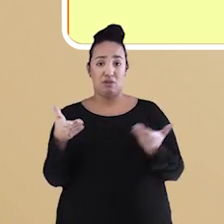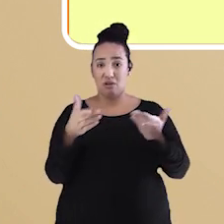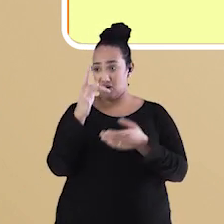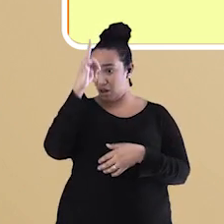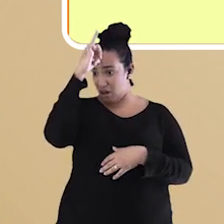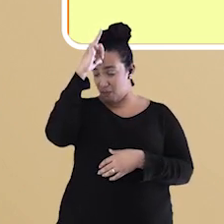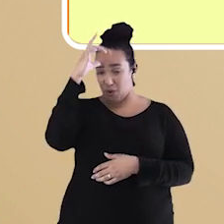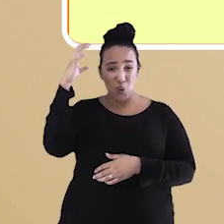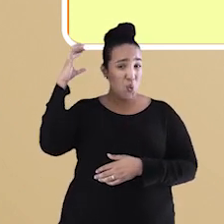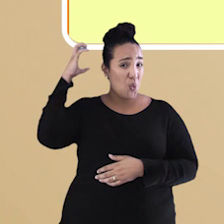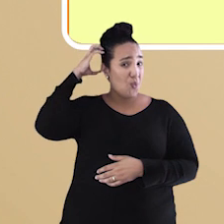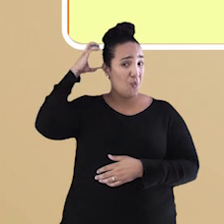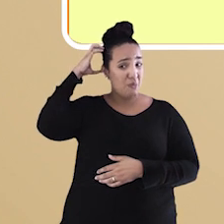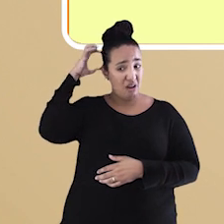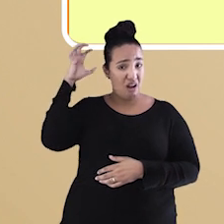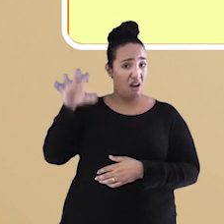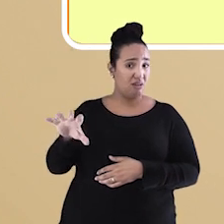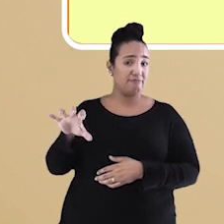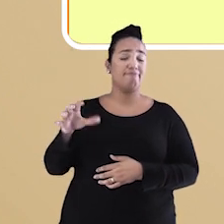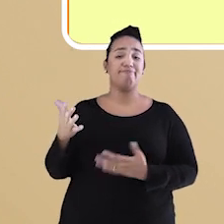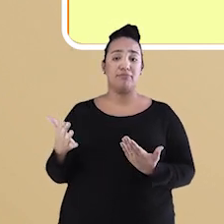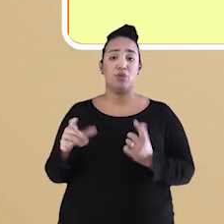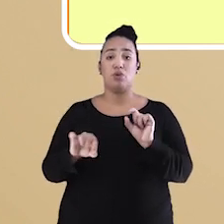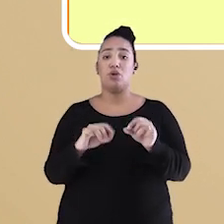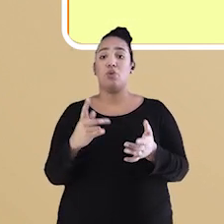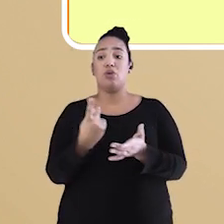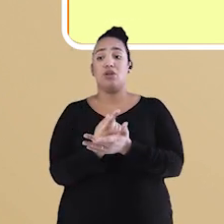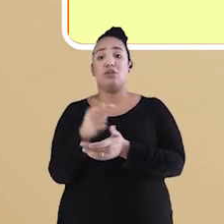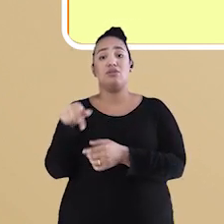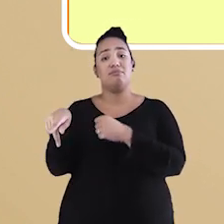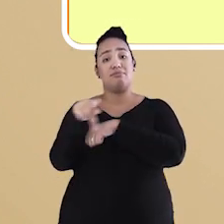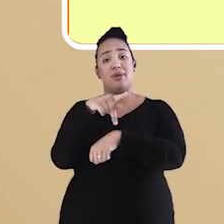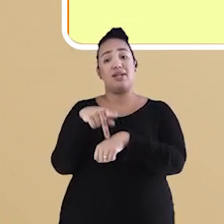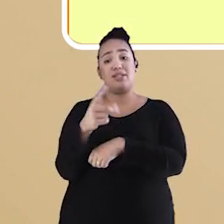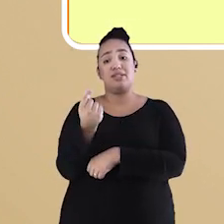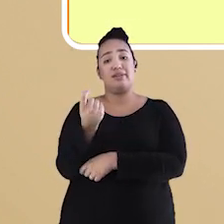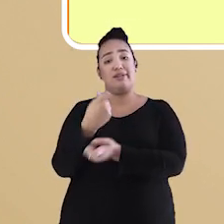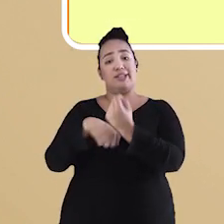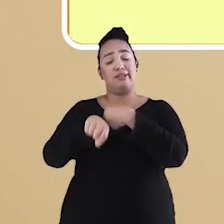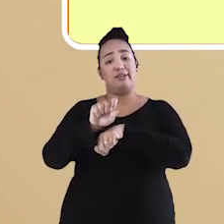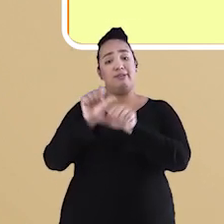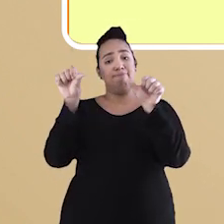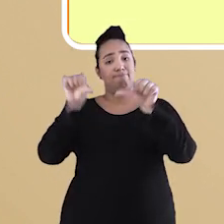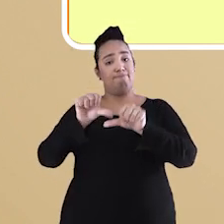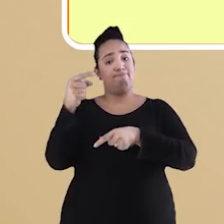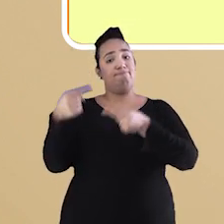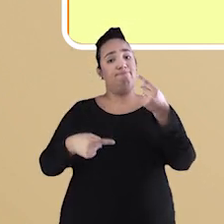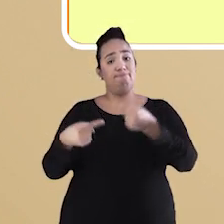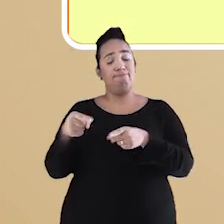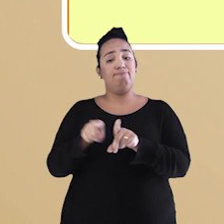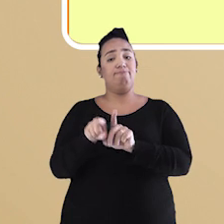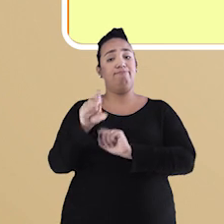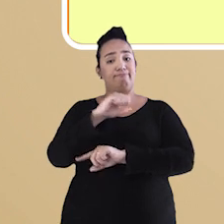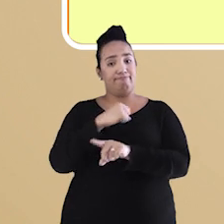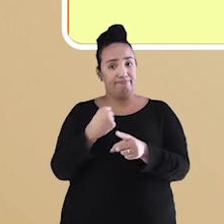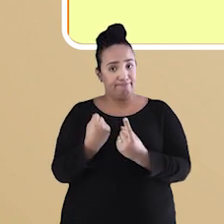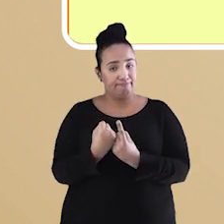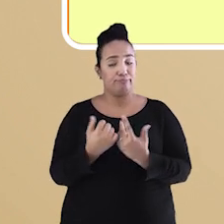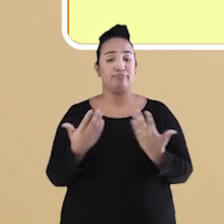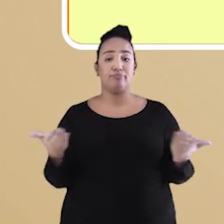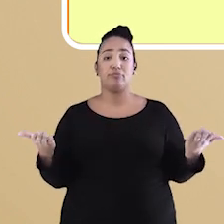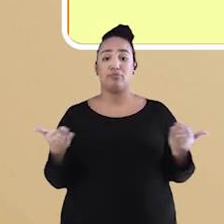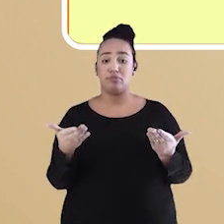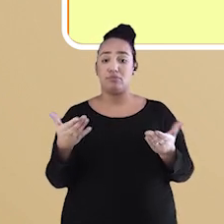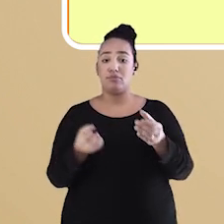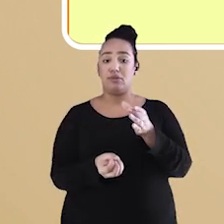única culpada, além de sofrer várias consequências diretas. Isso irá gerar no país uma grande crise econômica, política